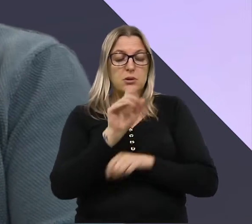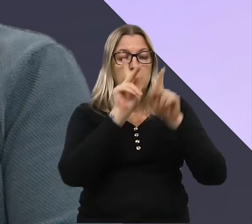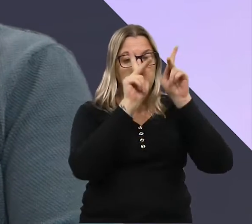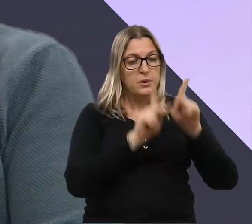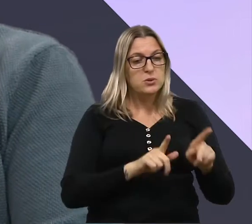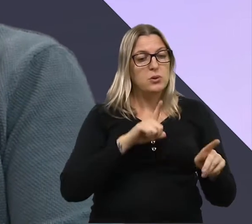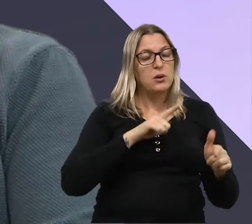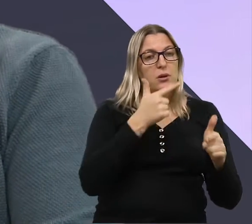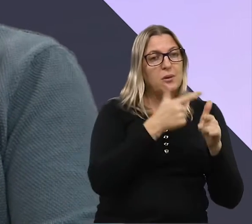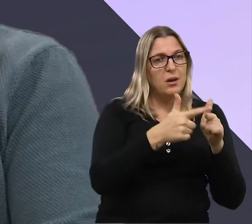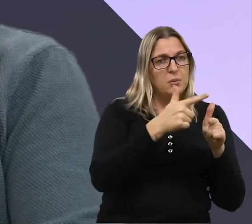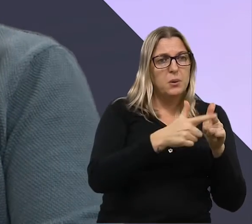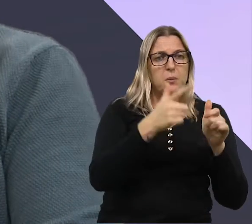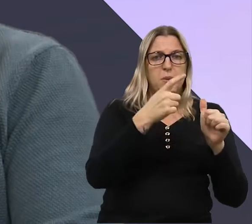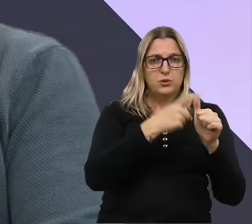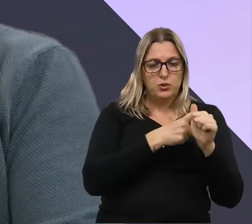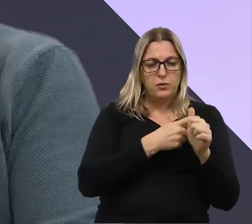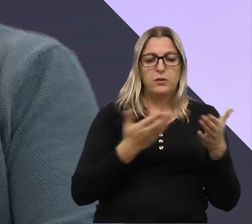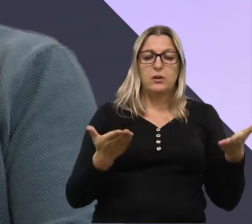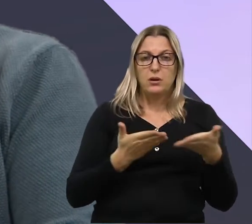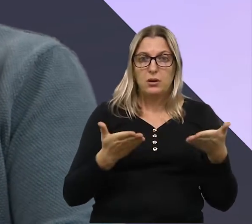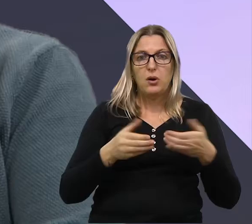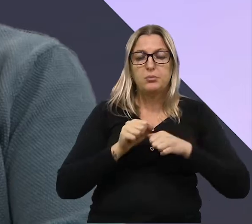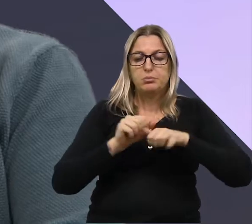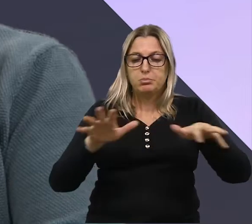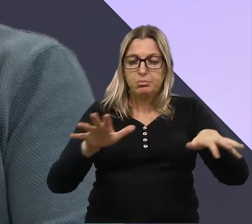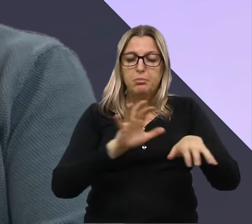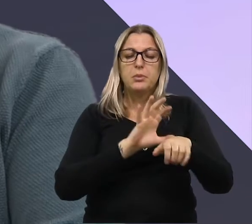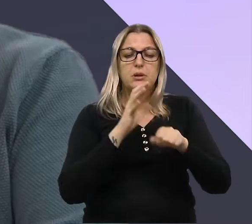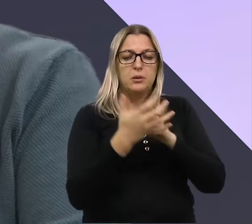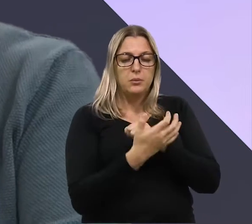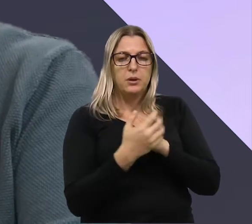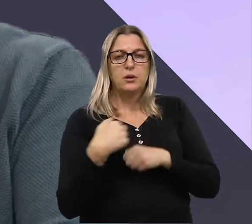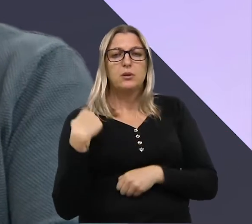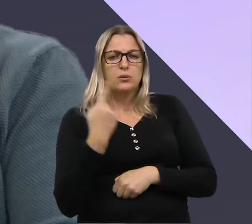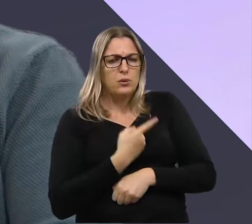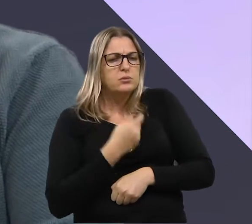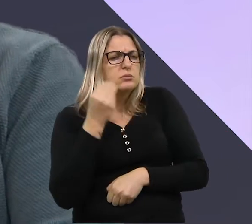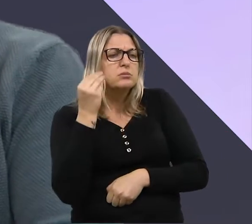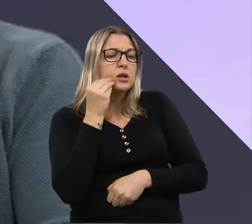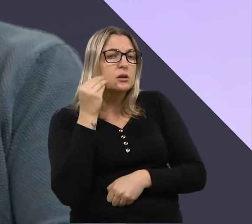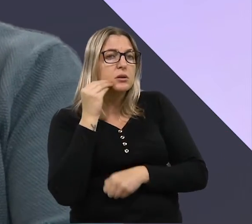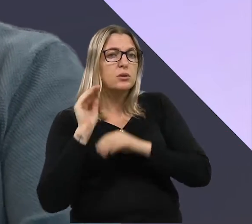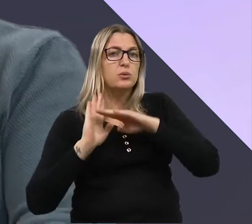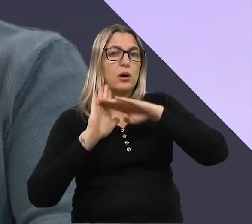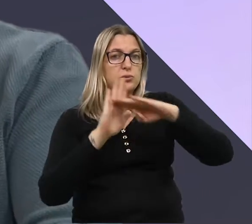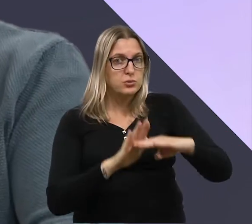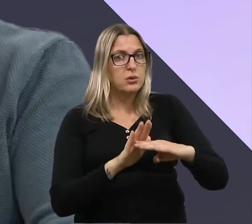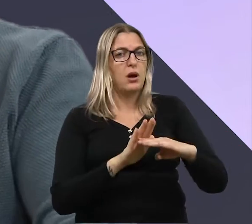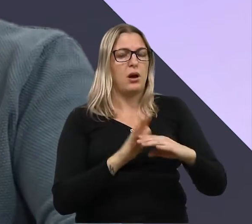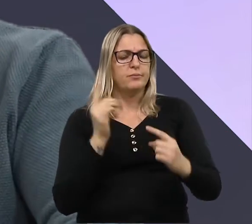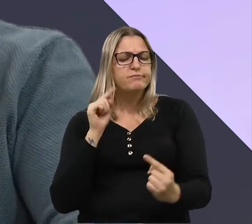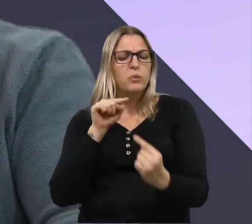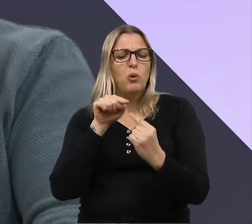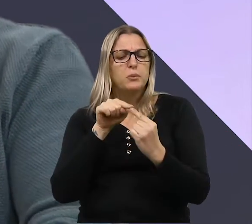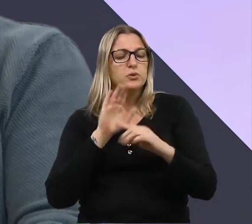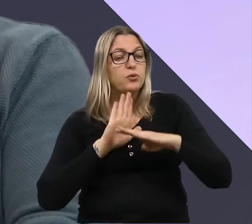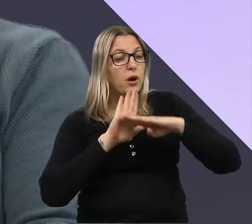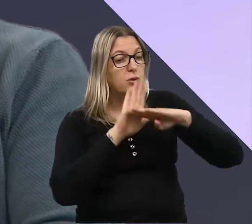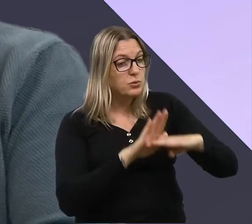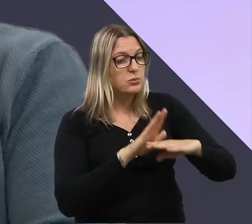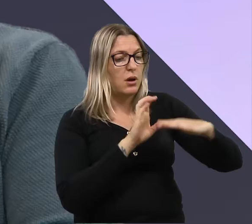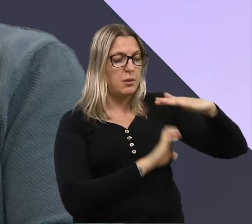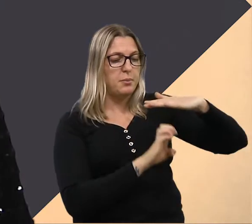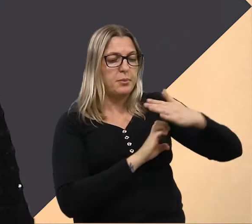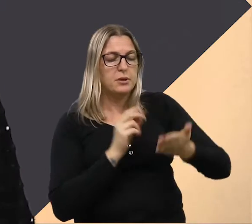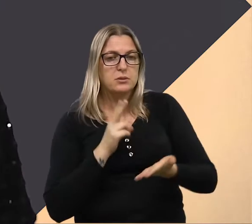problema até de Cred o período da pandemia nós estamos também buscando soluções para que elas sejam contemplado porque o intuito de ajudar é fazer um